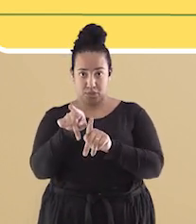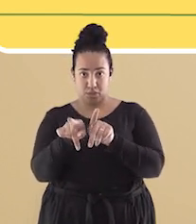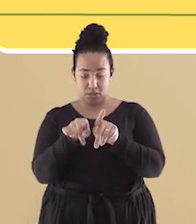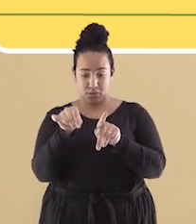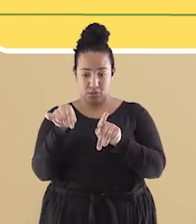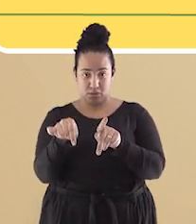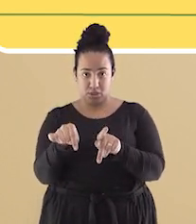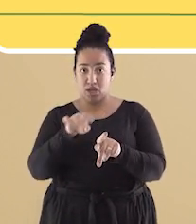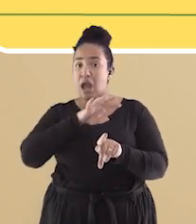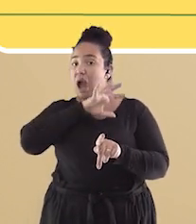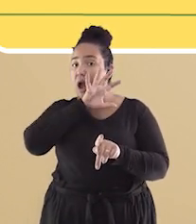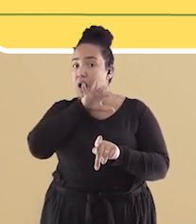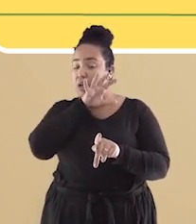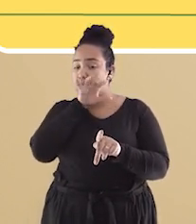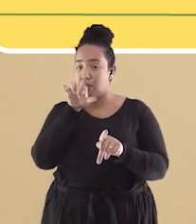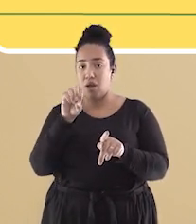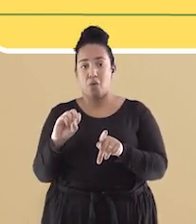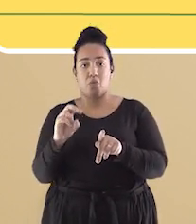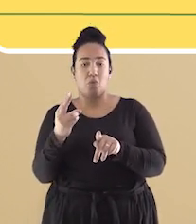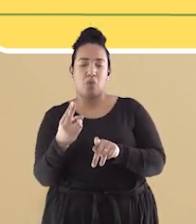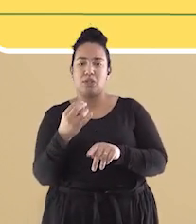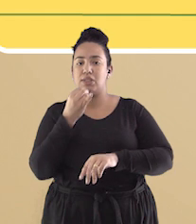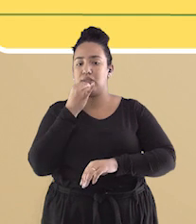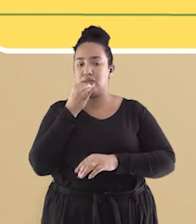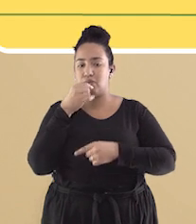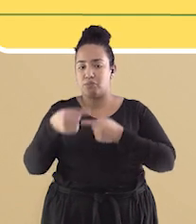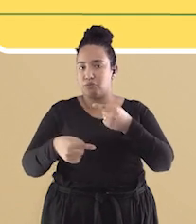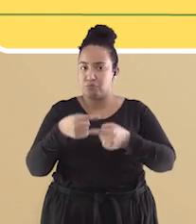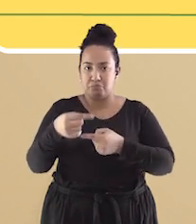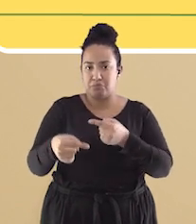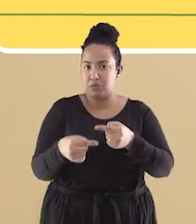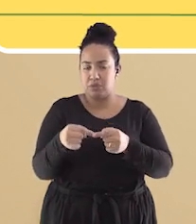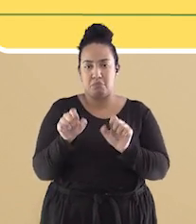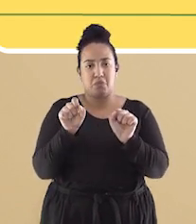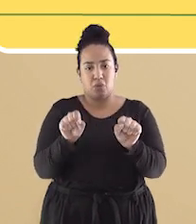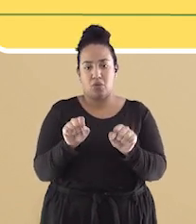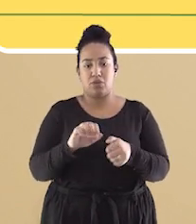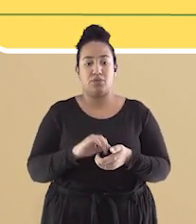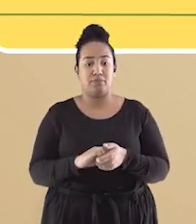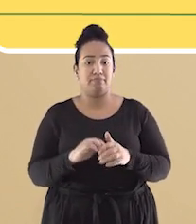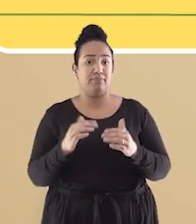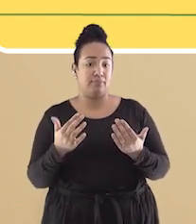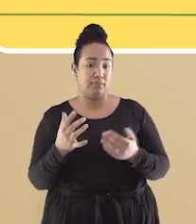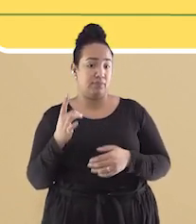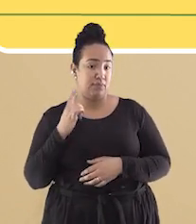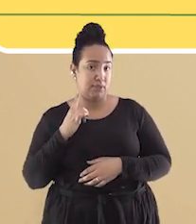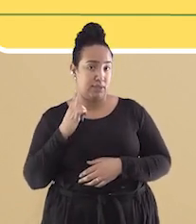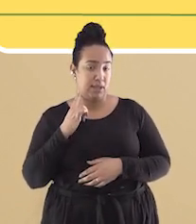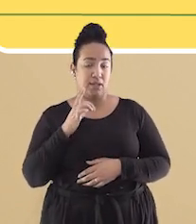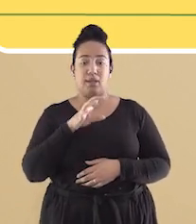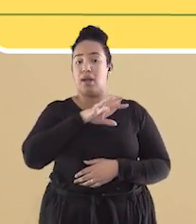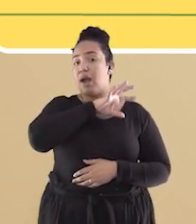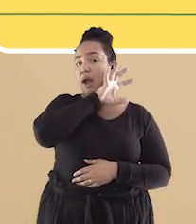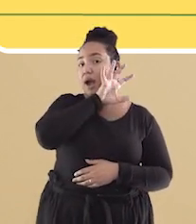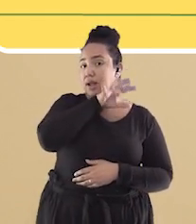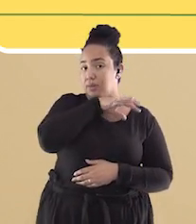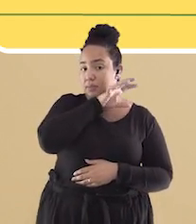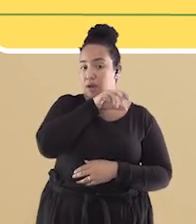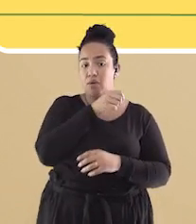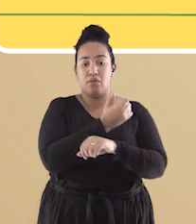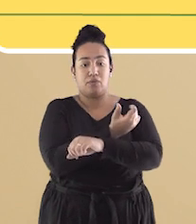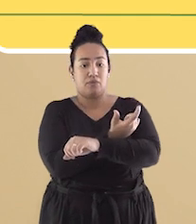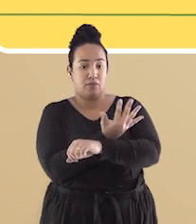e que podem se reproduzir. Sendo assim, existem espécies animais e